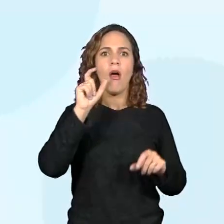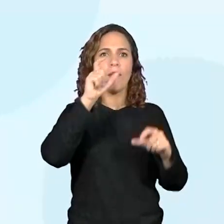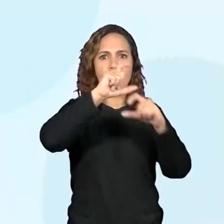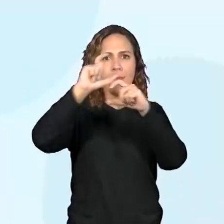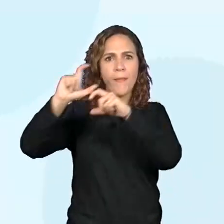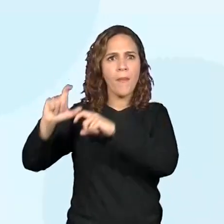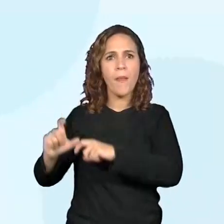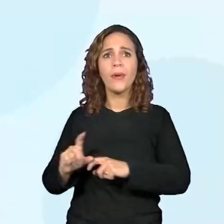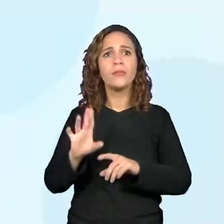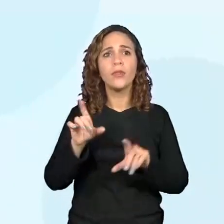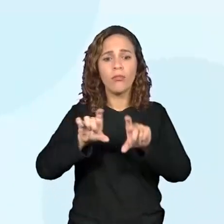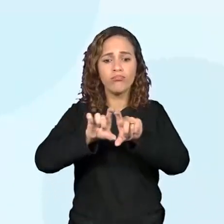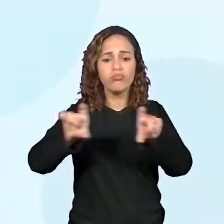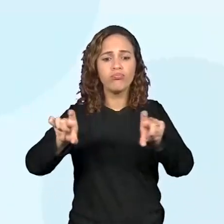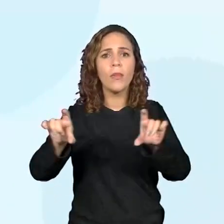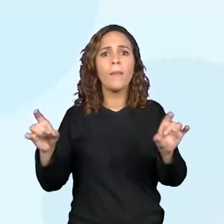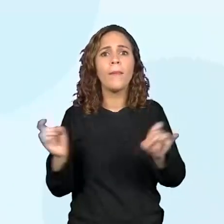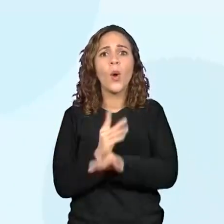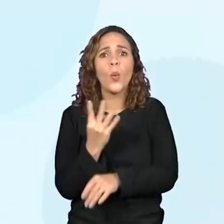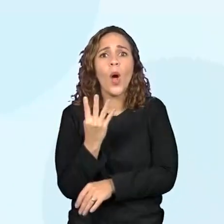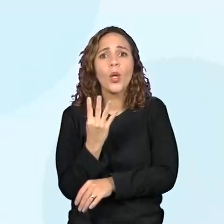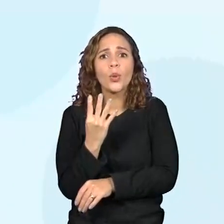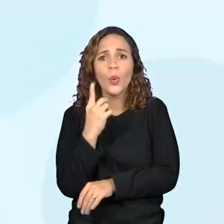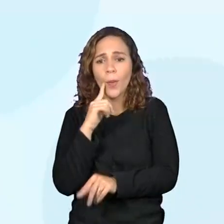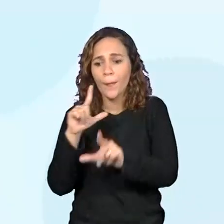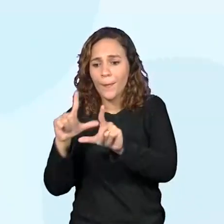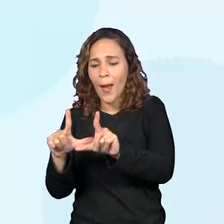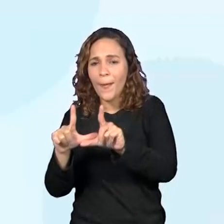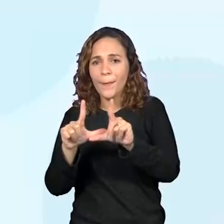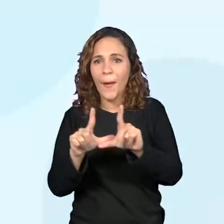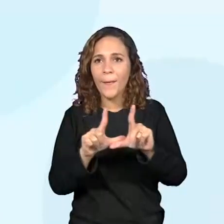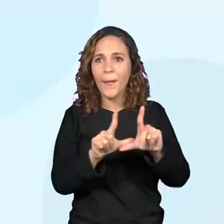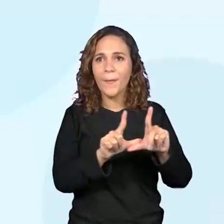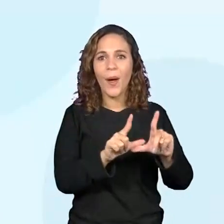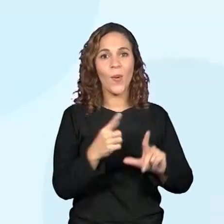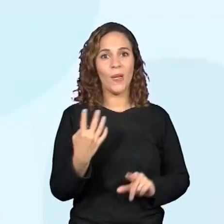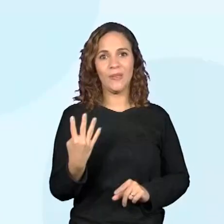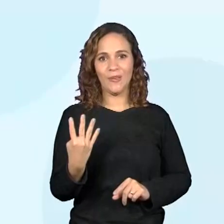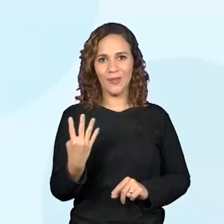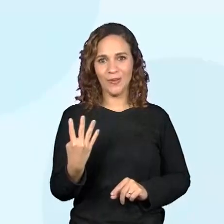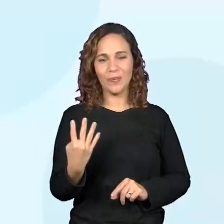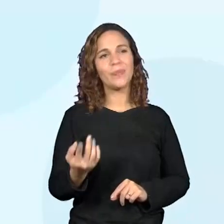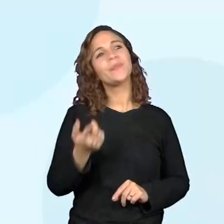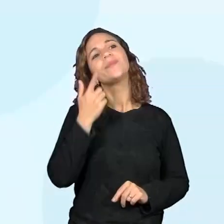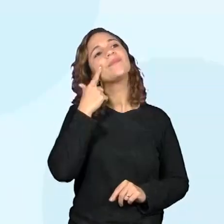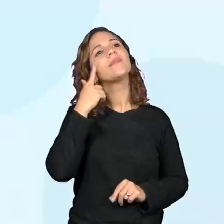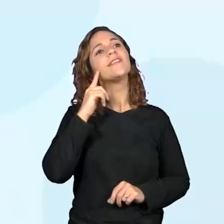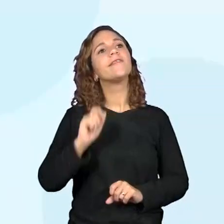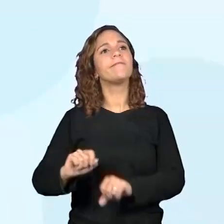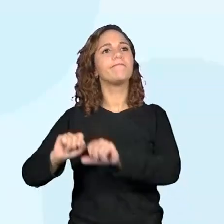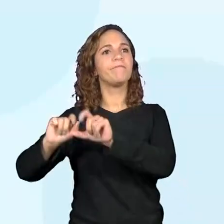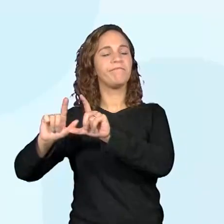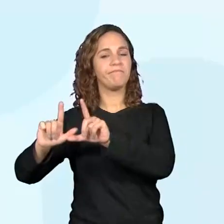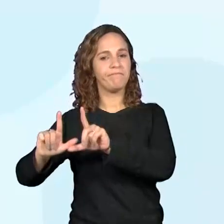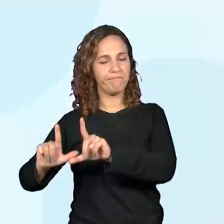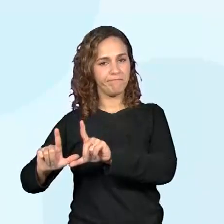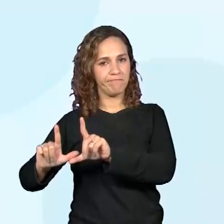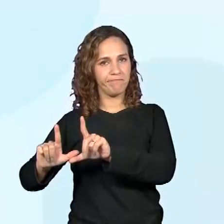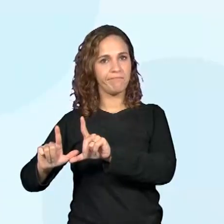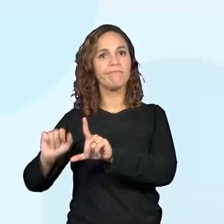já, o início, meio e fim dela já está nesses 4 quadradinhos, igual eu falei. Então, olha só, podemos ver, tem